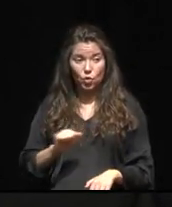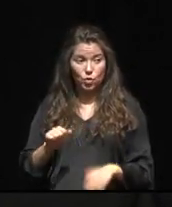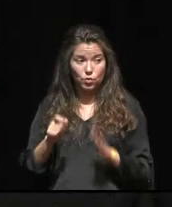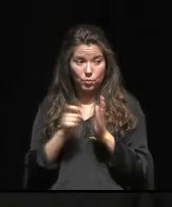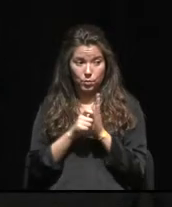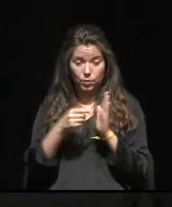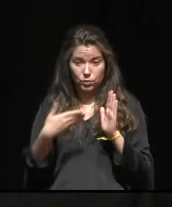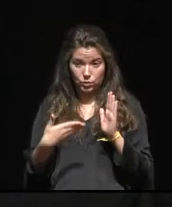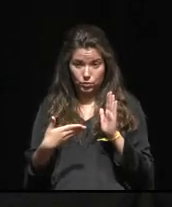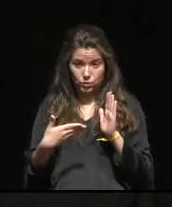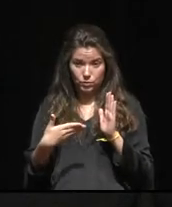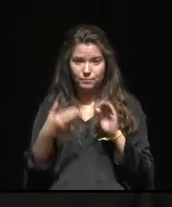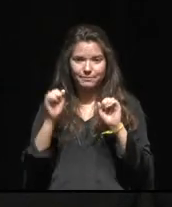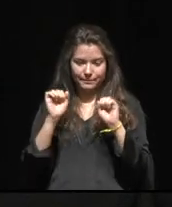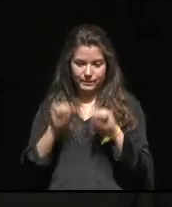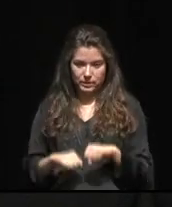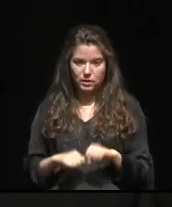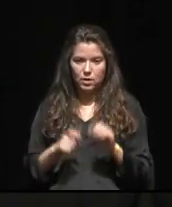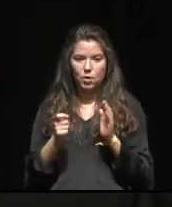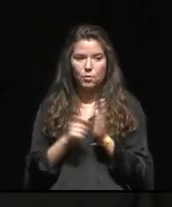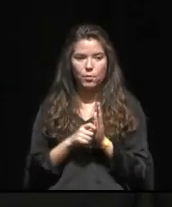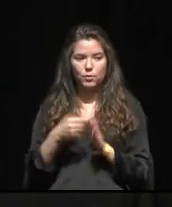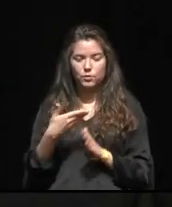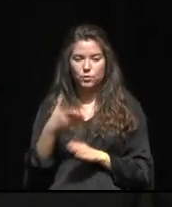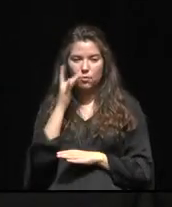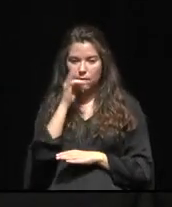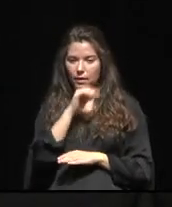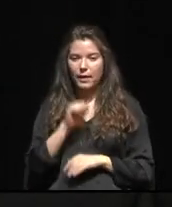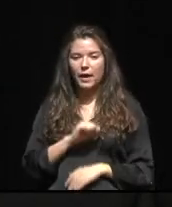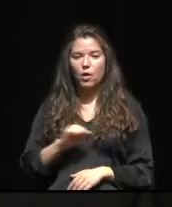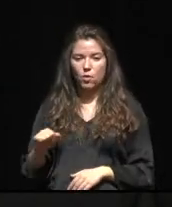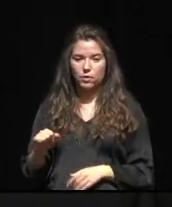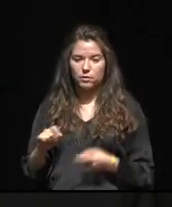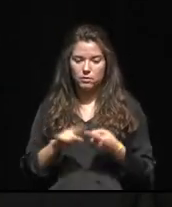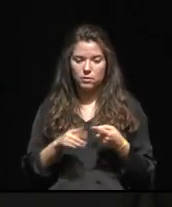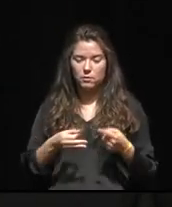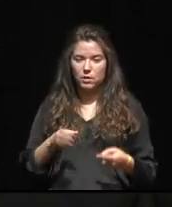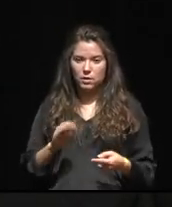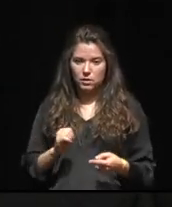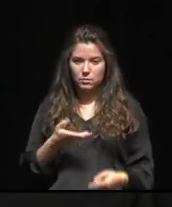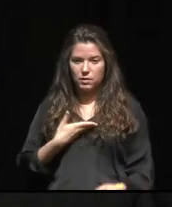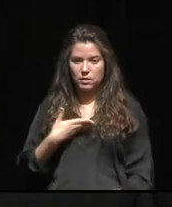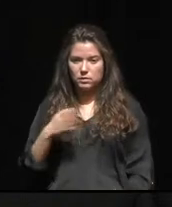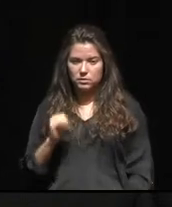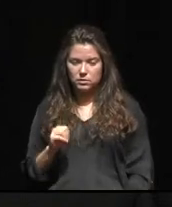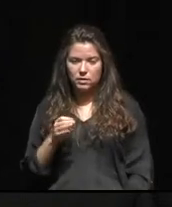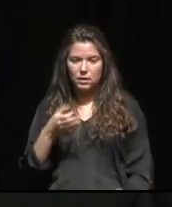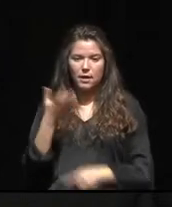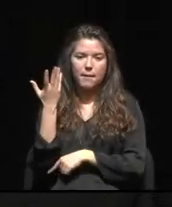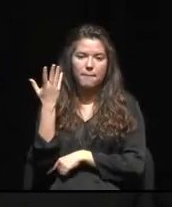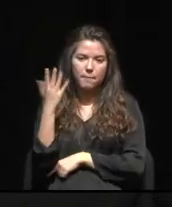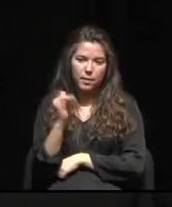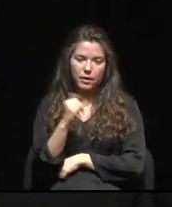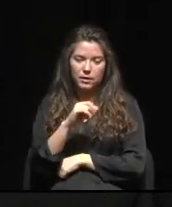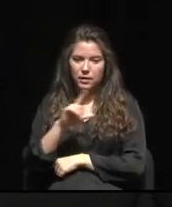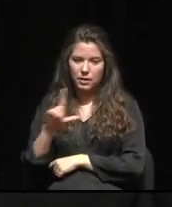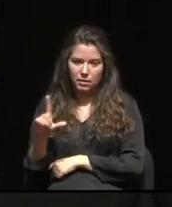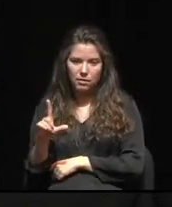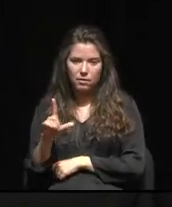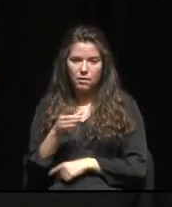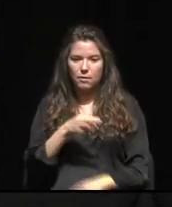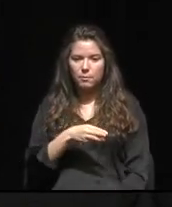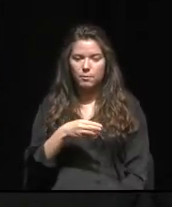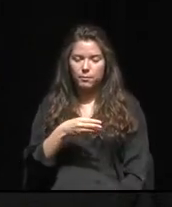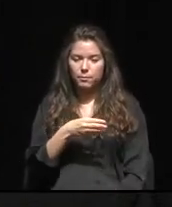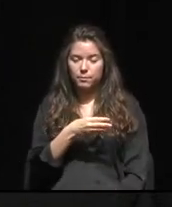ponto 1 então ponto um quem Vota contra PS PSD Pan iniciativa Liberal